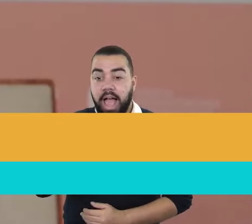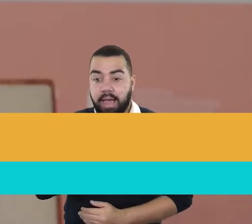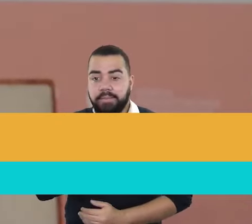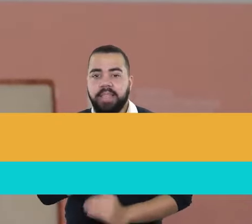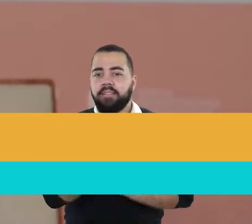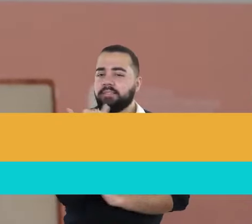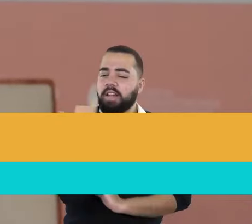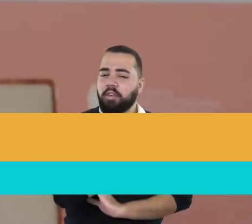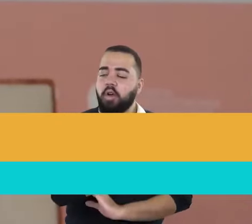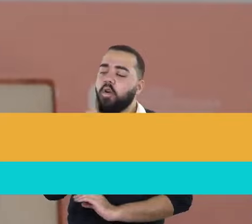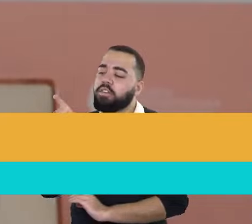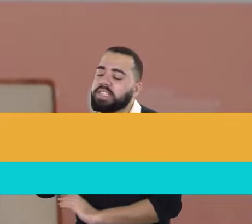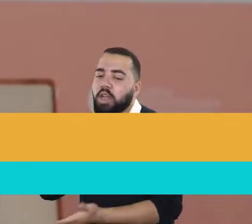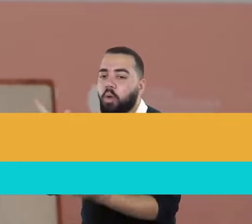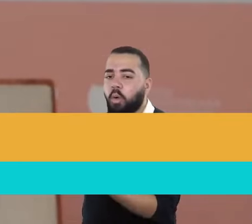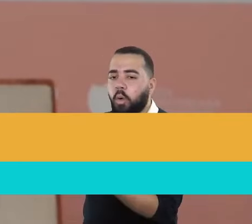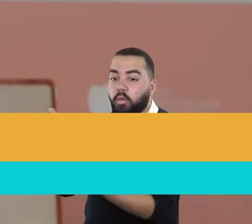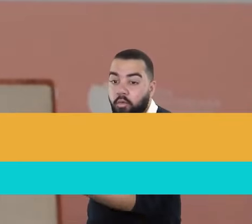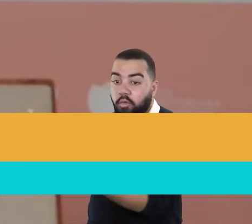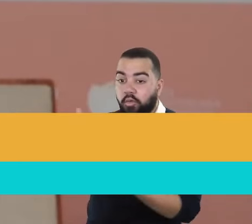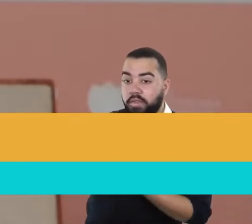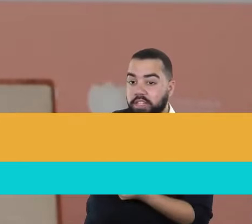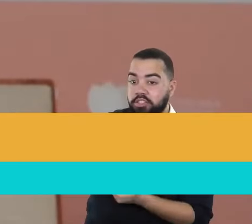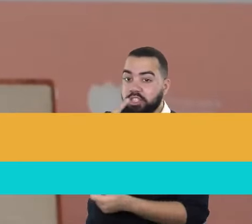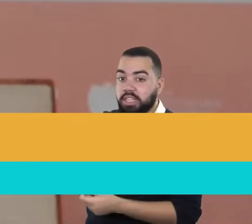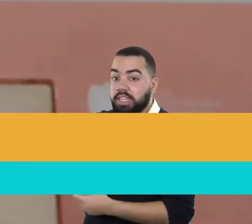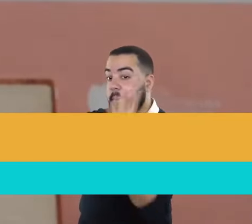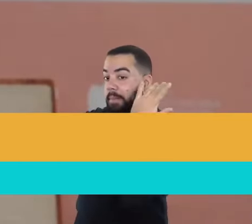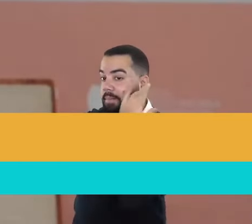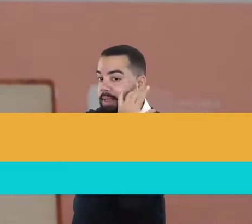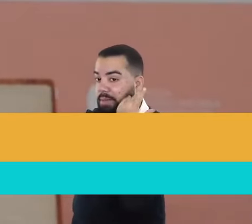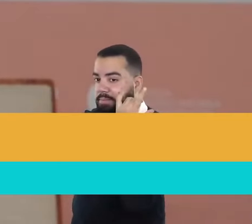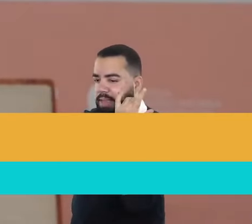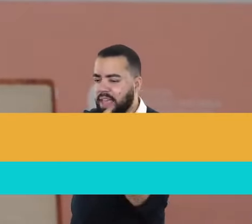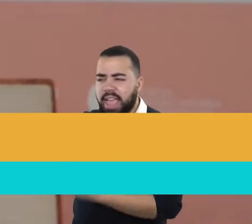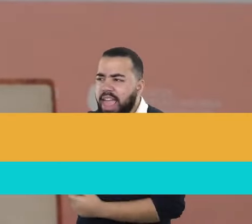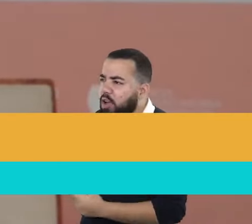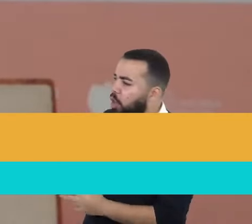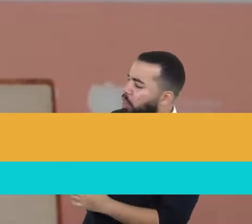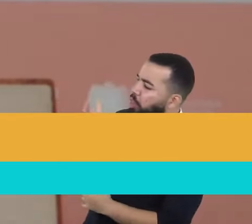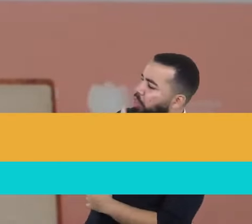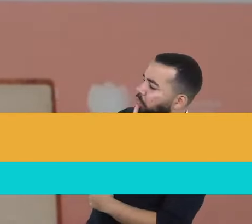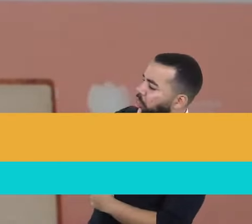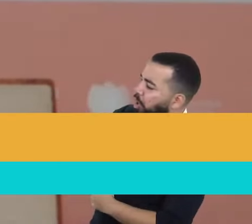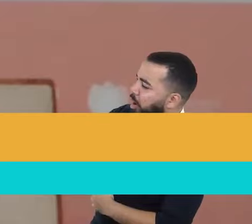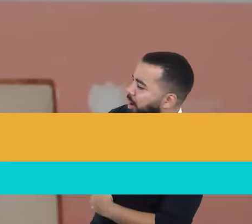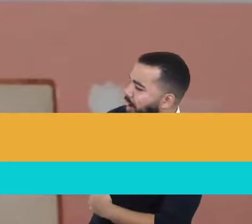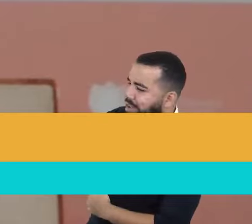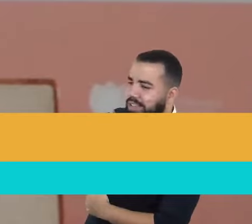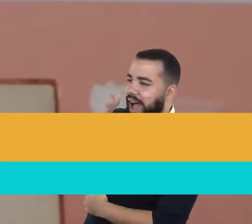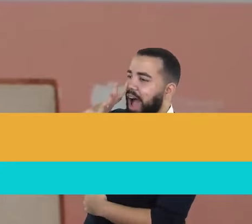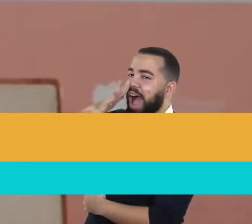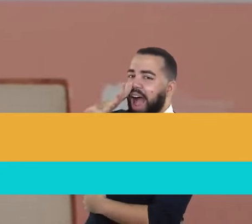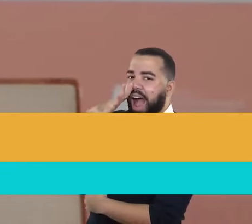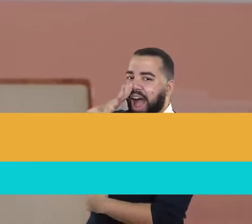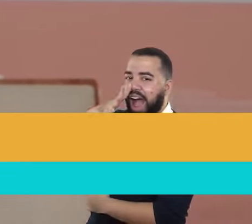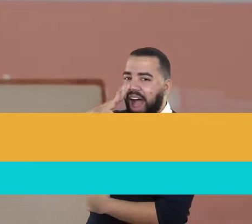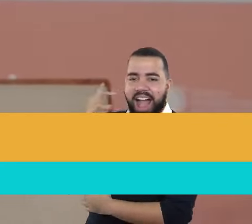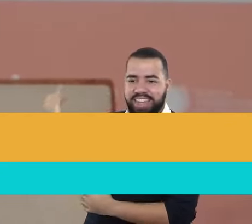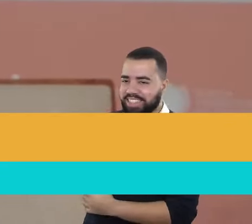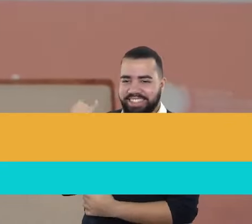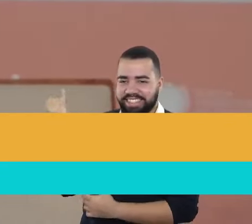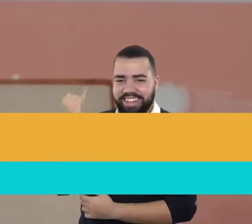convite para ir na Igreja Presbiteriana de Piores, eu falei, oi? Que chique! Falei pra minha